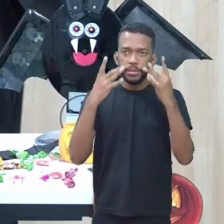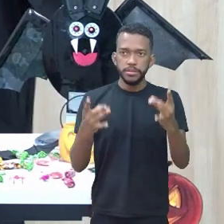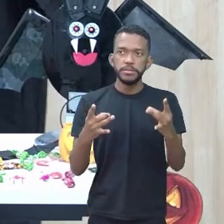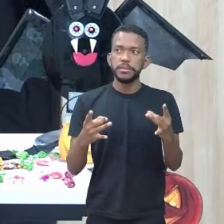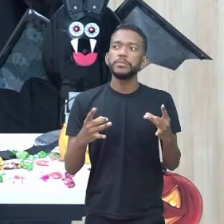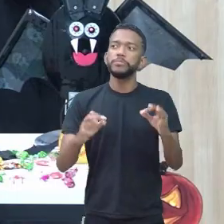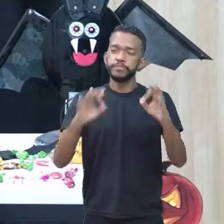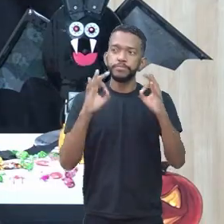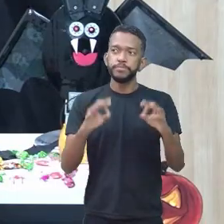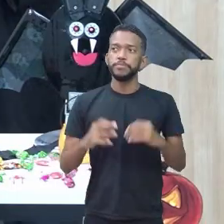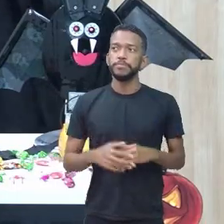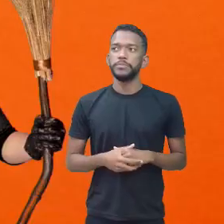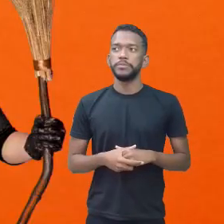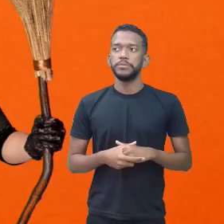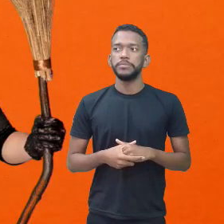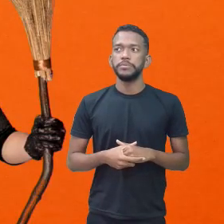aí